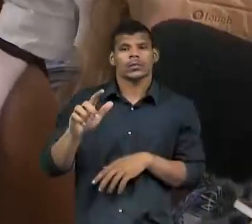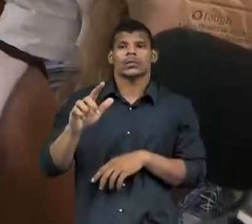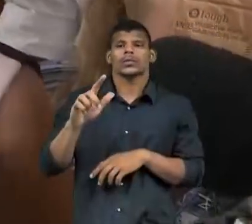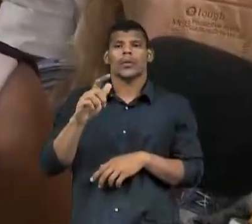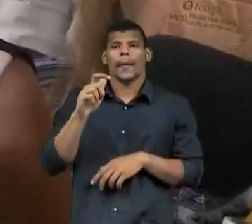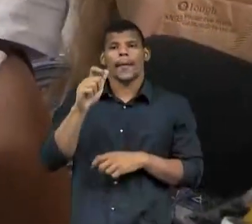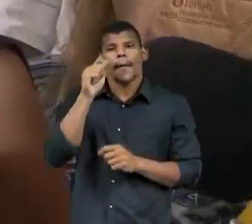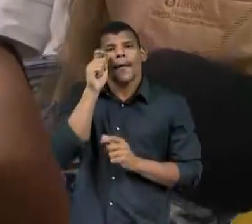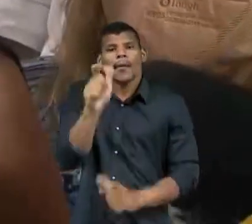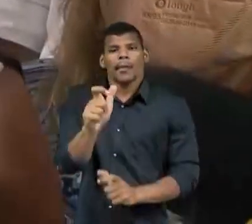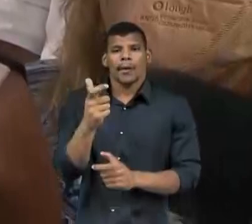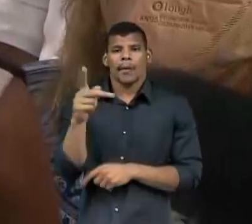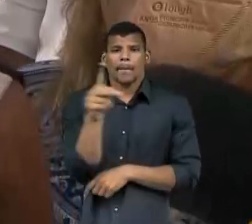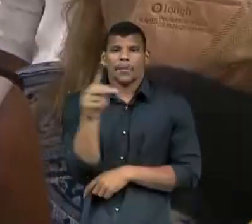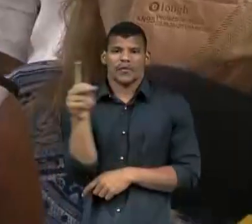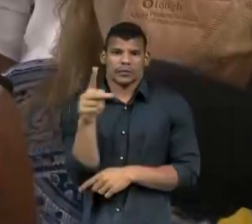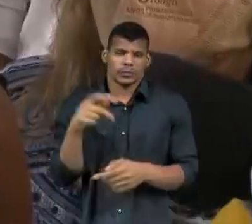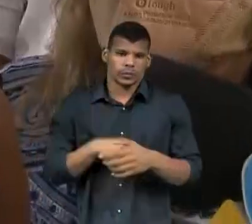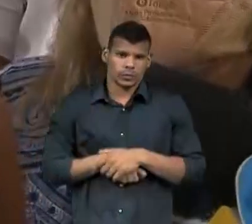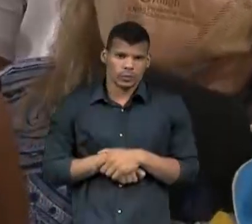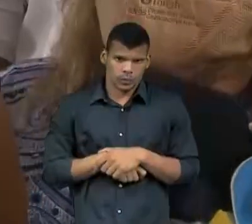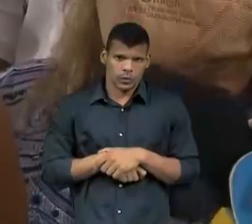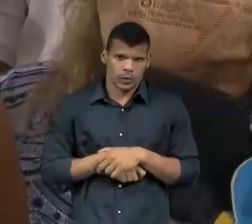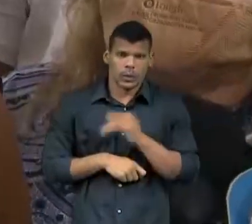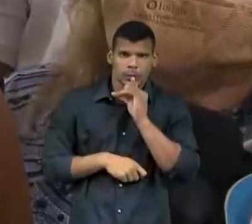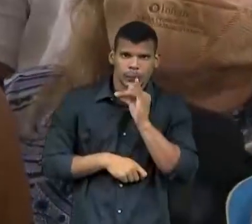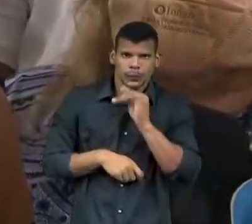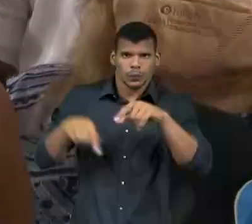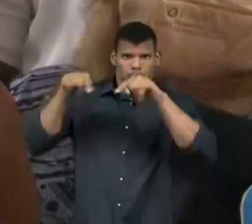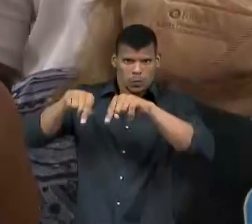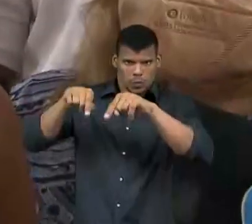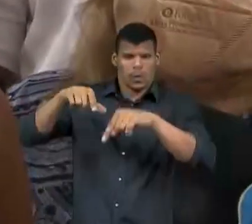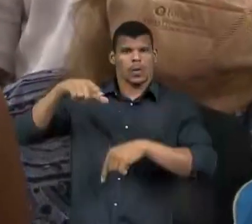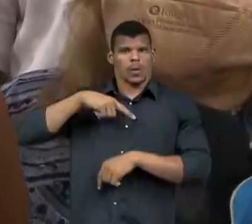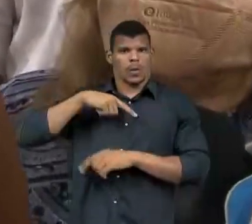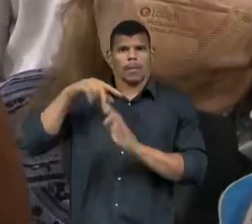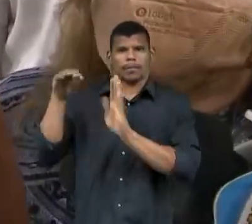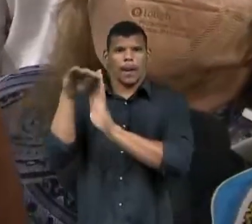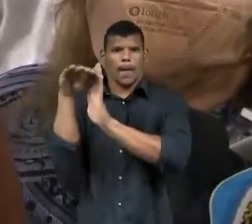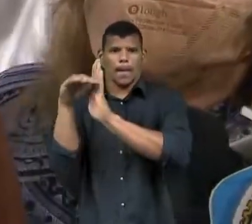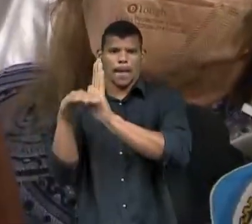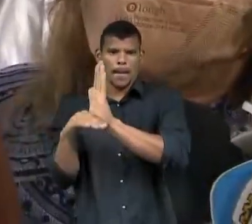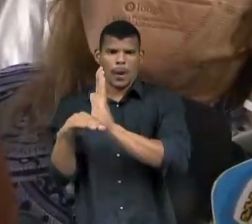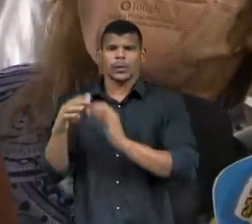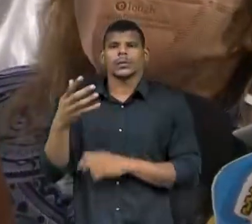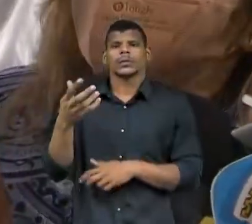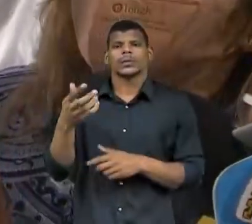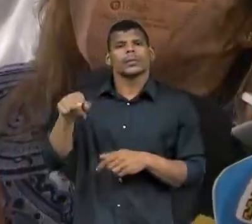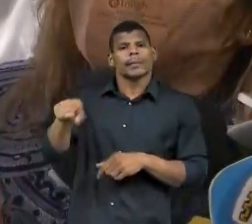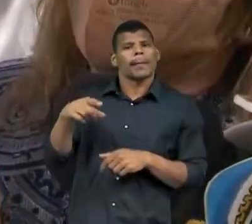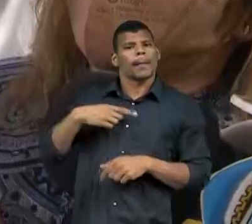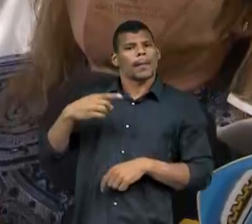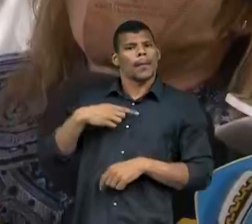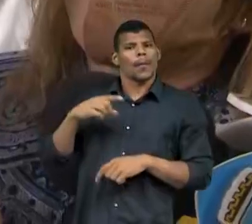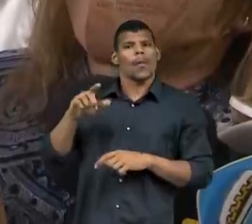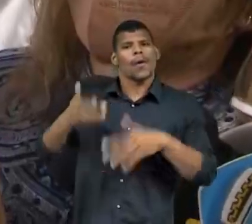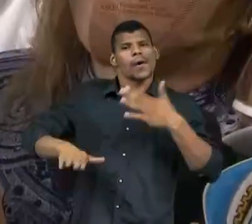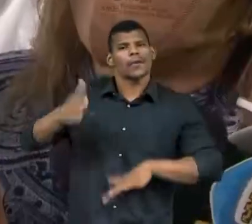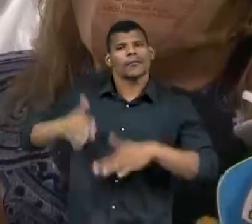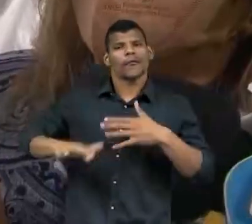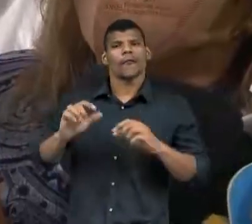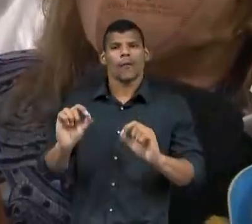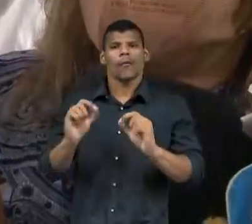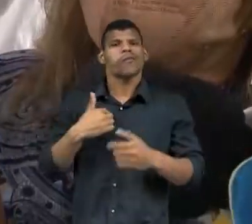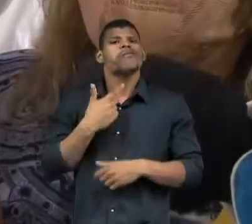dos professores. Eles têm ali sua tarefa imediata e eles têm, muitas vezes,